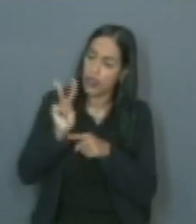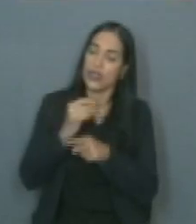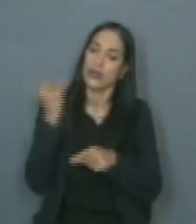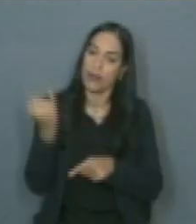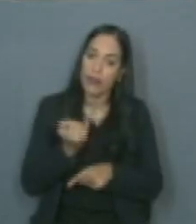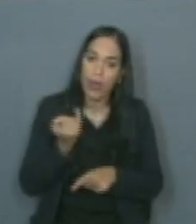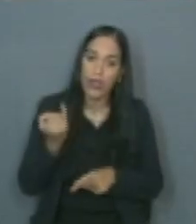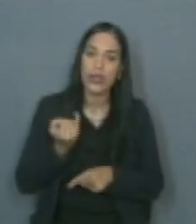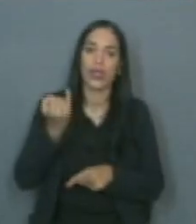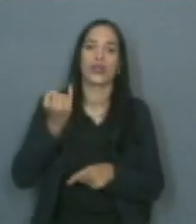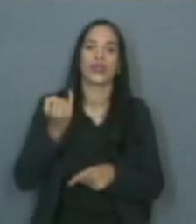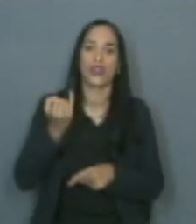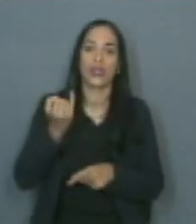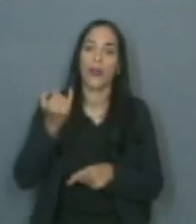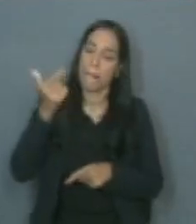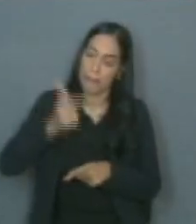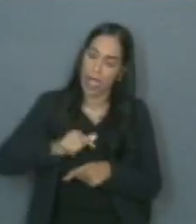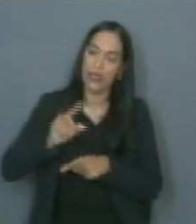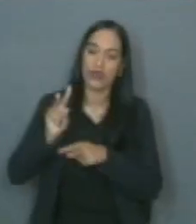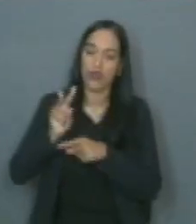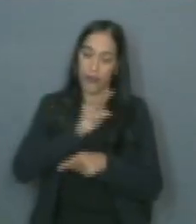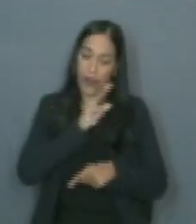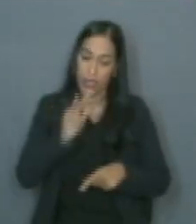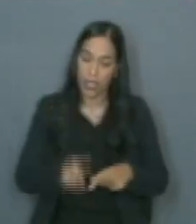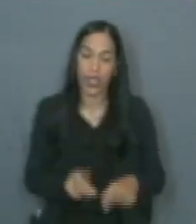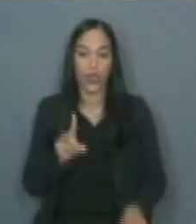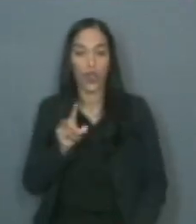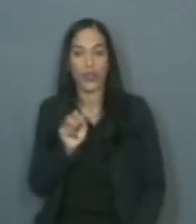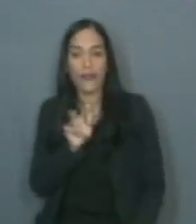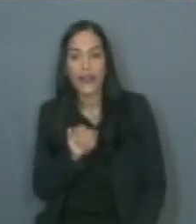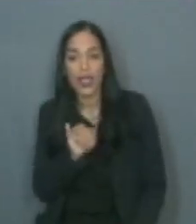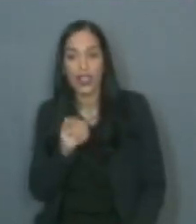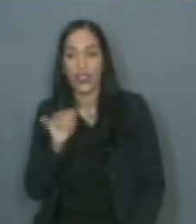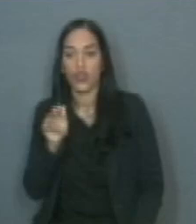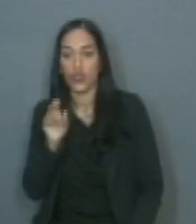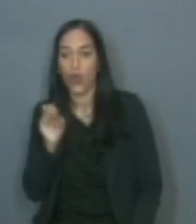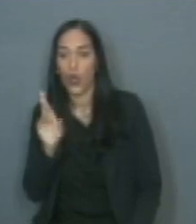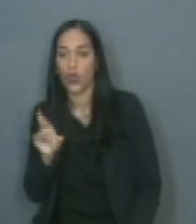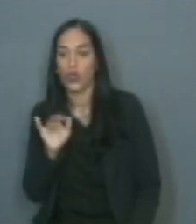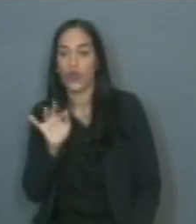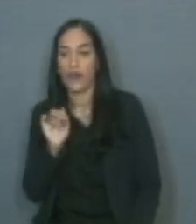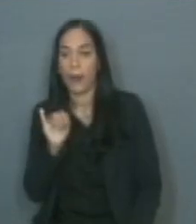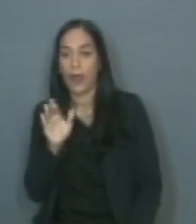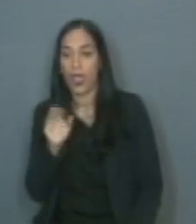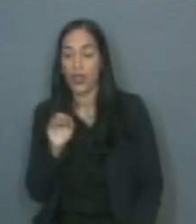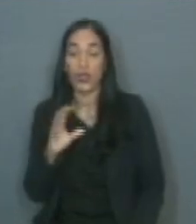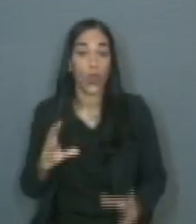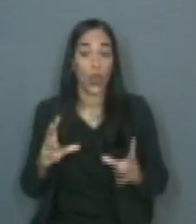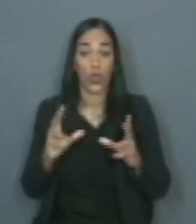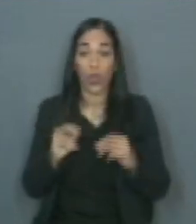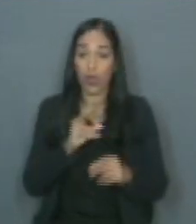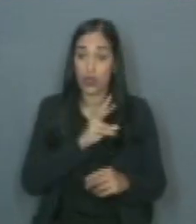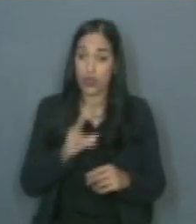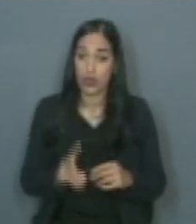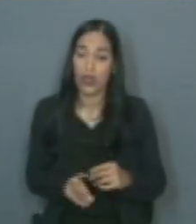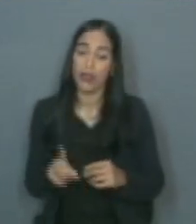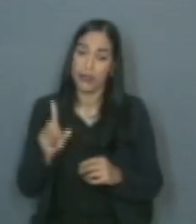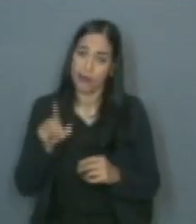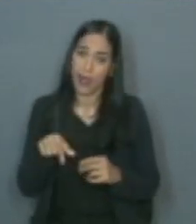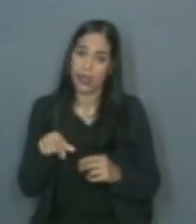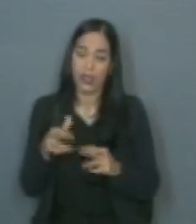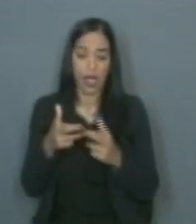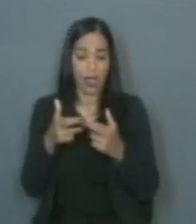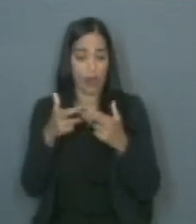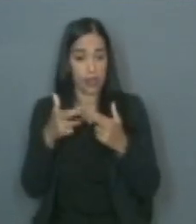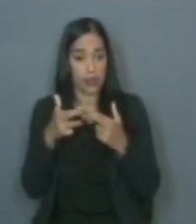um vereador, aqui como vereador Davi Muniz, vereador Júnior de Cleto, Fabiano Ferraz, todos os vereadores fazem esse tipo de